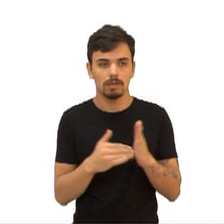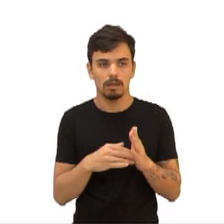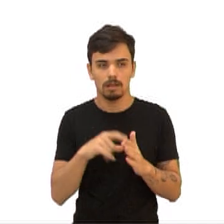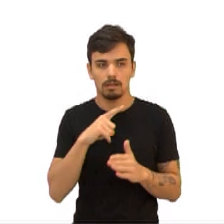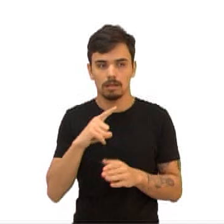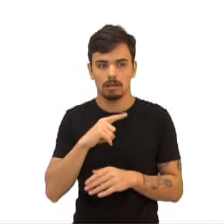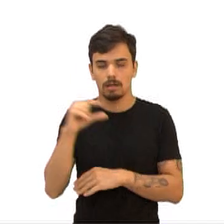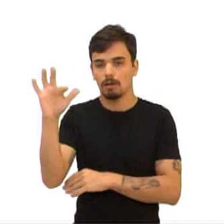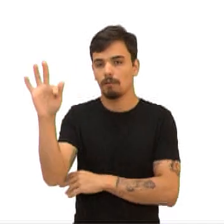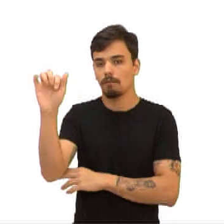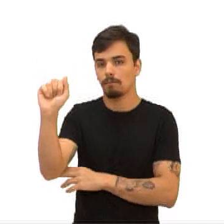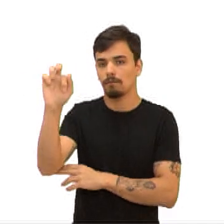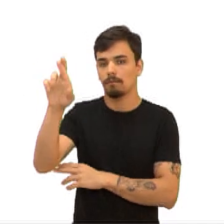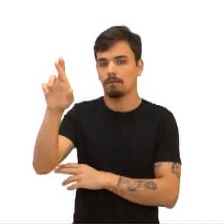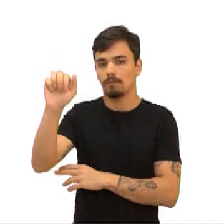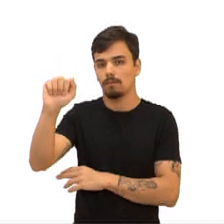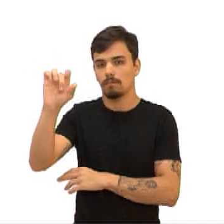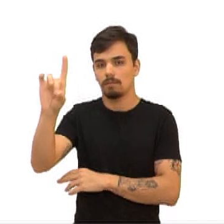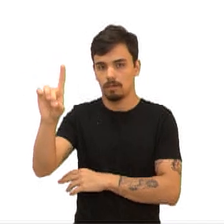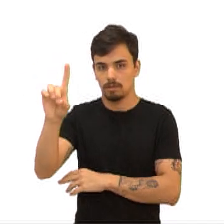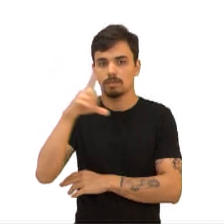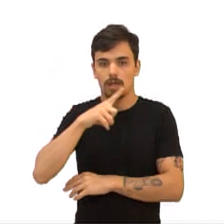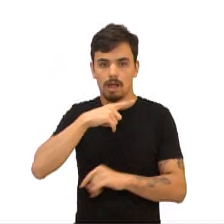né, em homenagem a Michael Faraday,